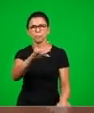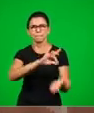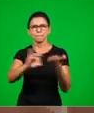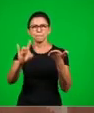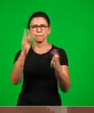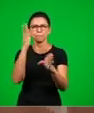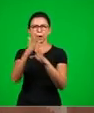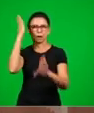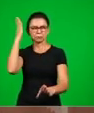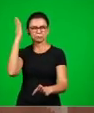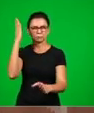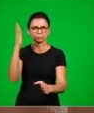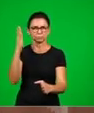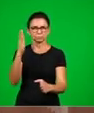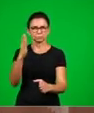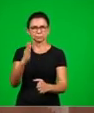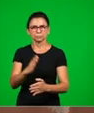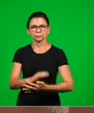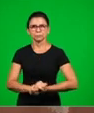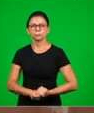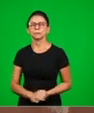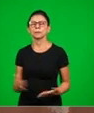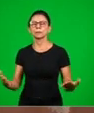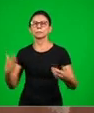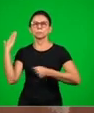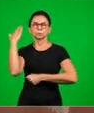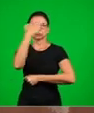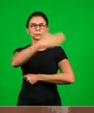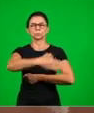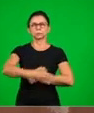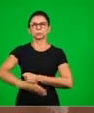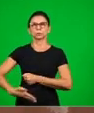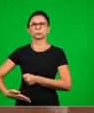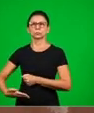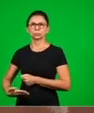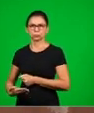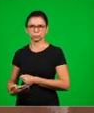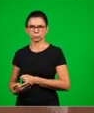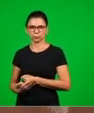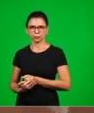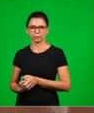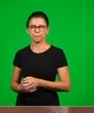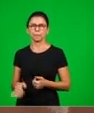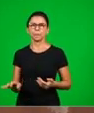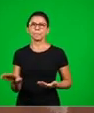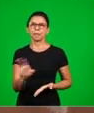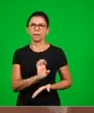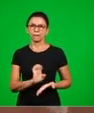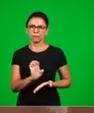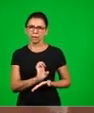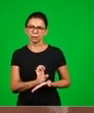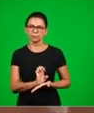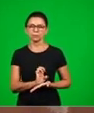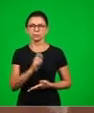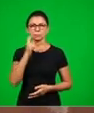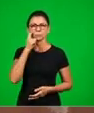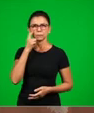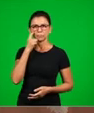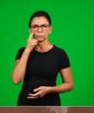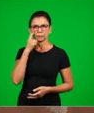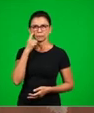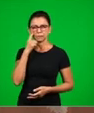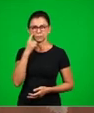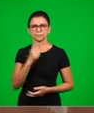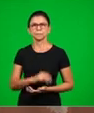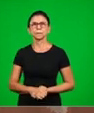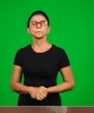da lança. O escudo. Então, quando você abre Efésios, você vai ver, né? Esses elementos